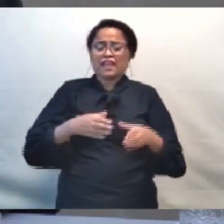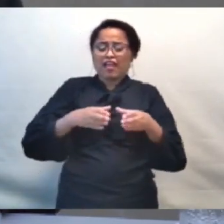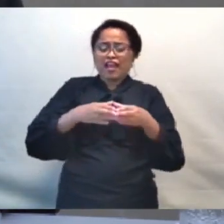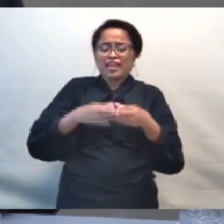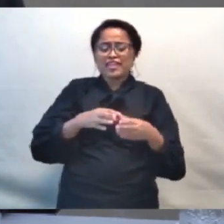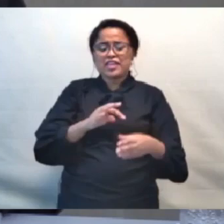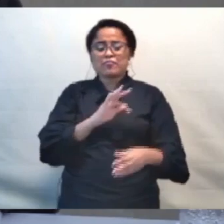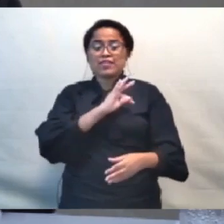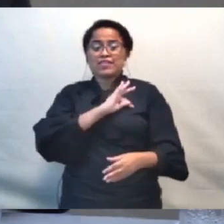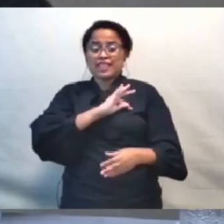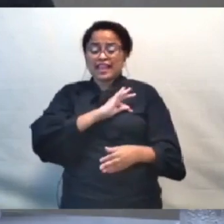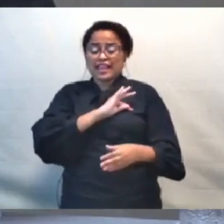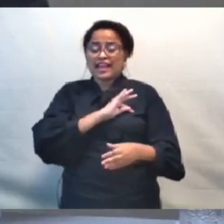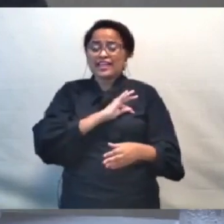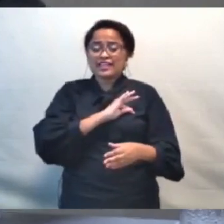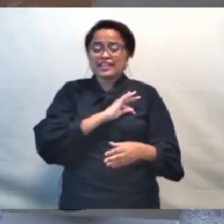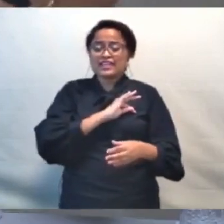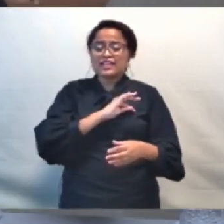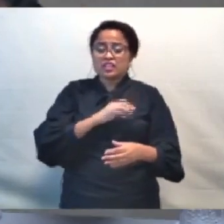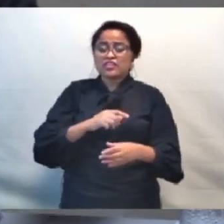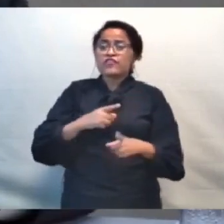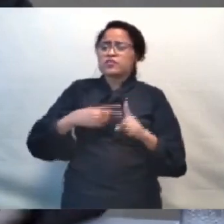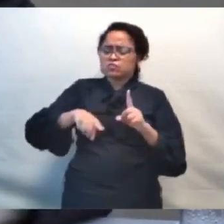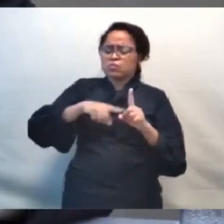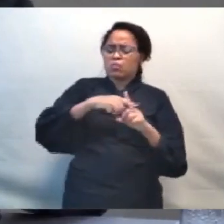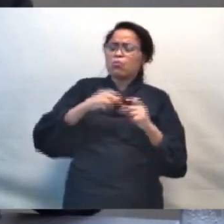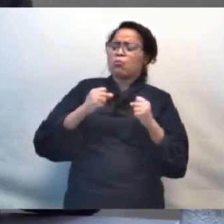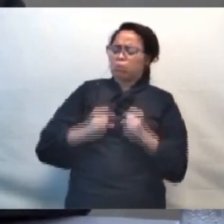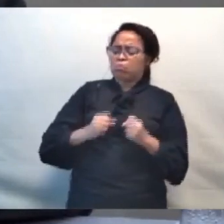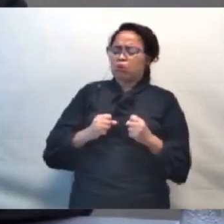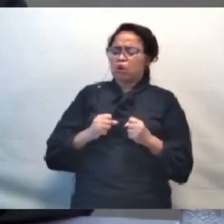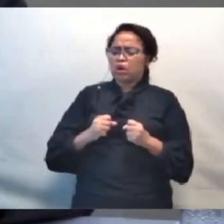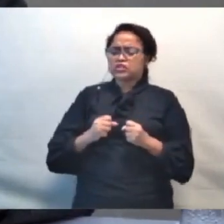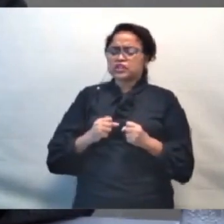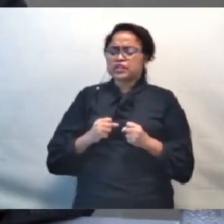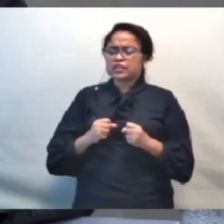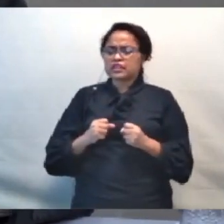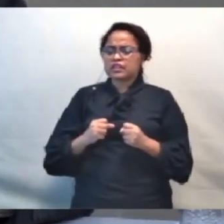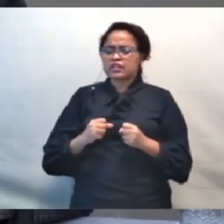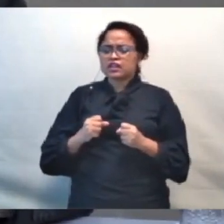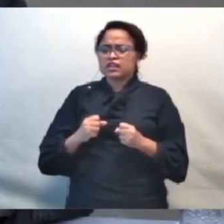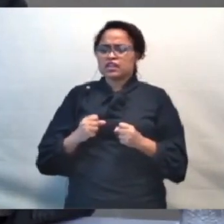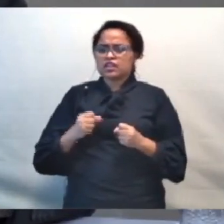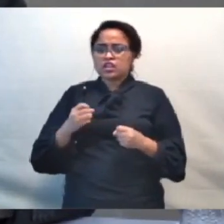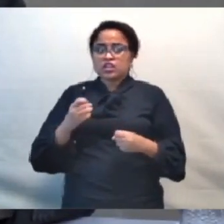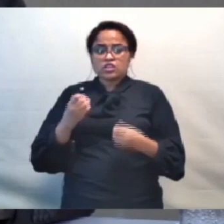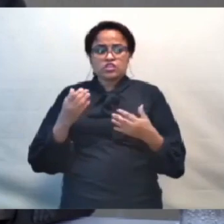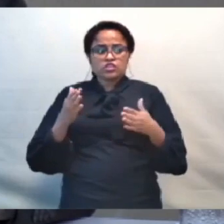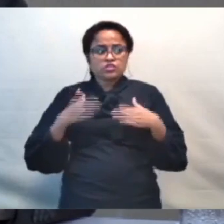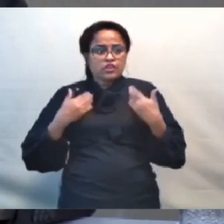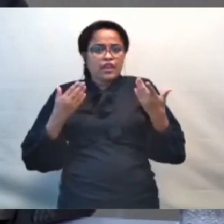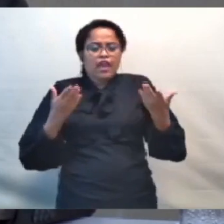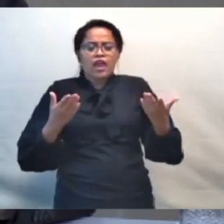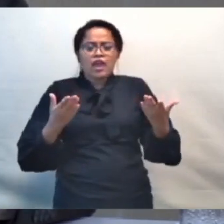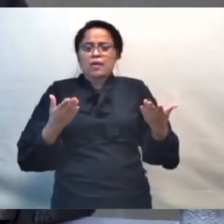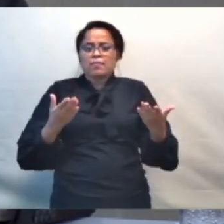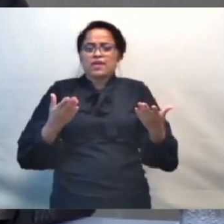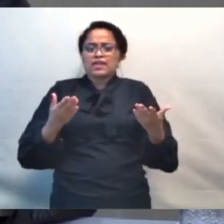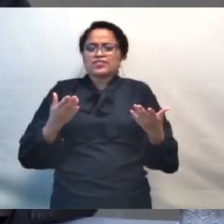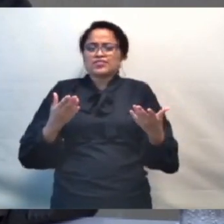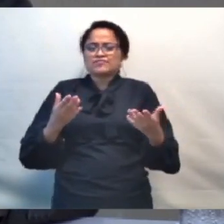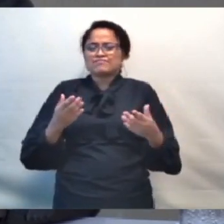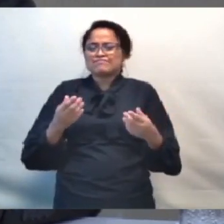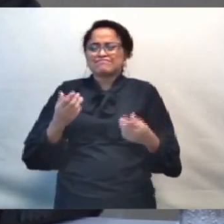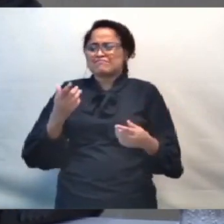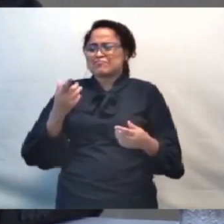positiva, depois o negócio simplesmente explode, não vai ter inviabilidade técnica, não tem uma justificativa que